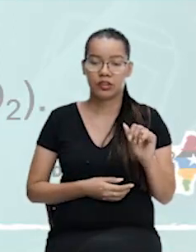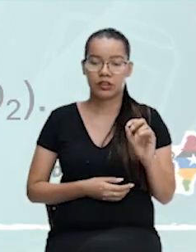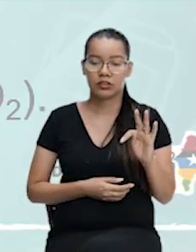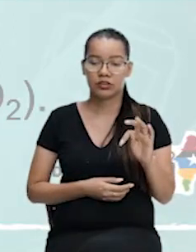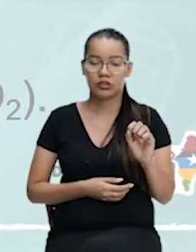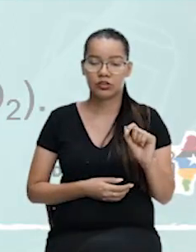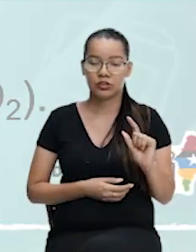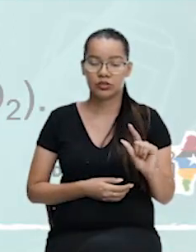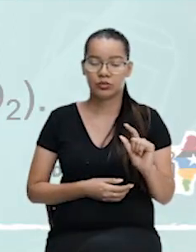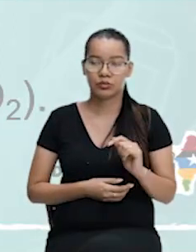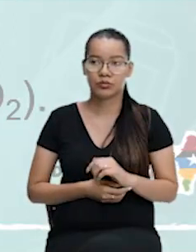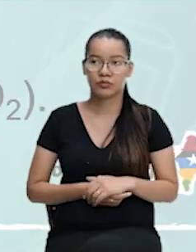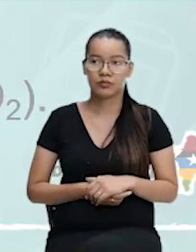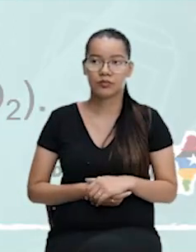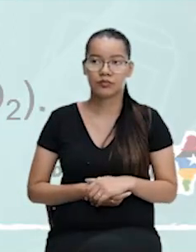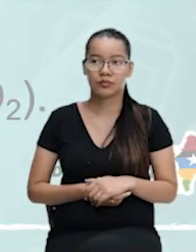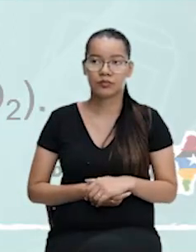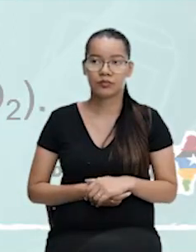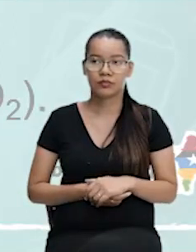mais volátil, né?